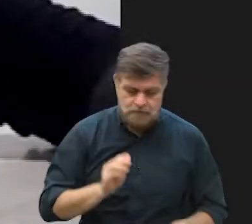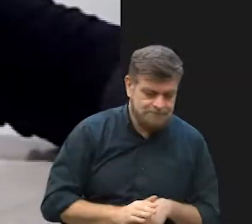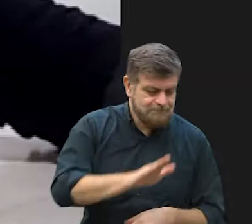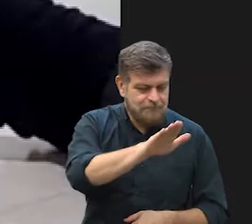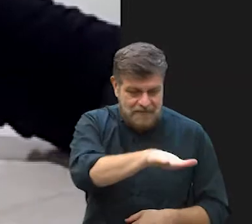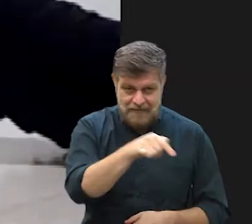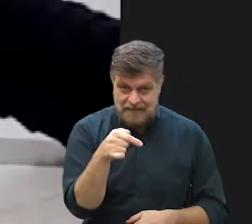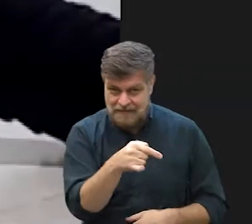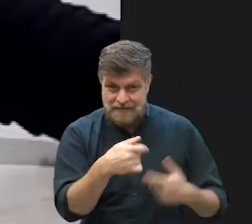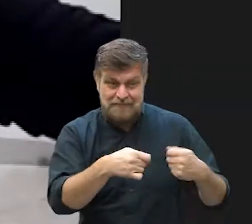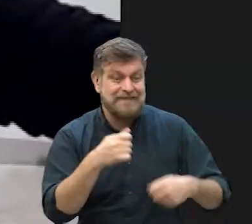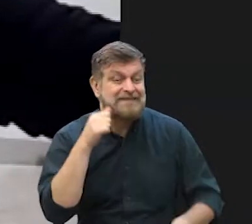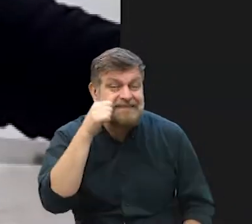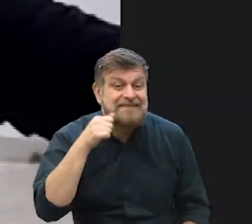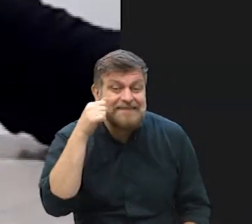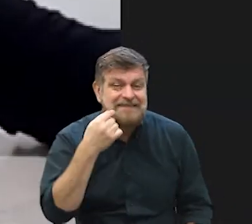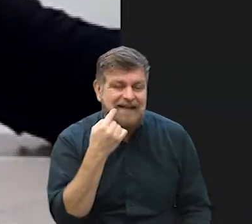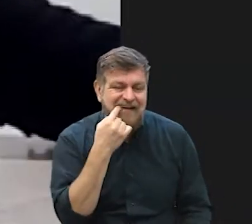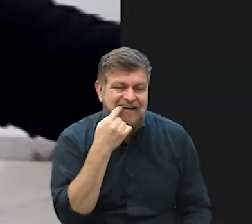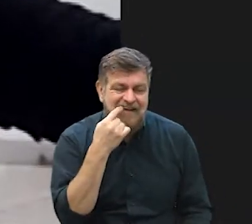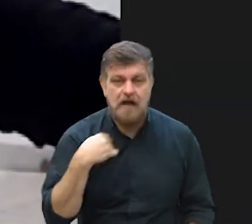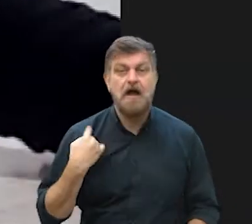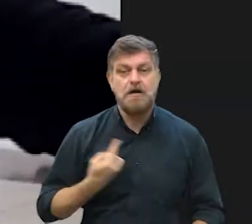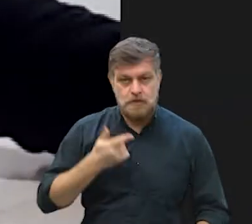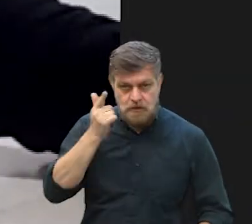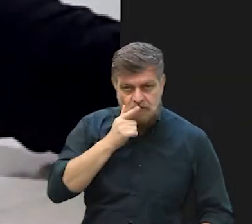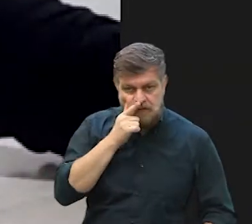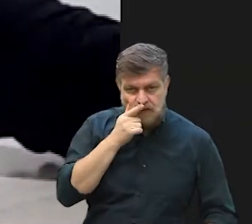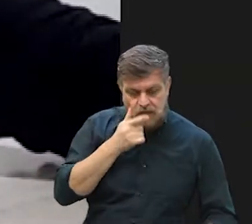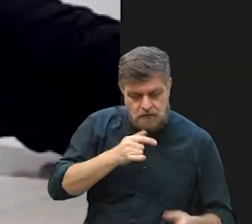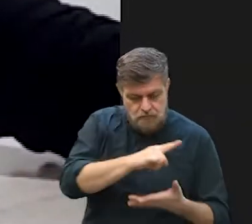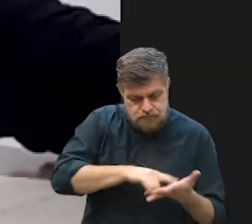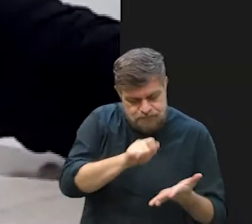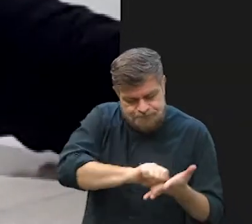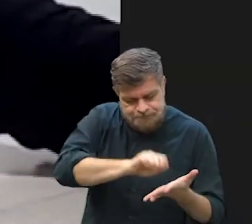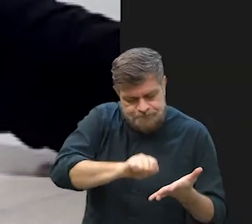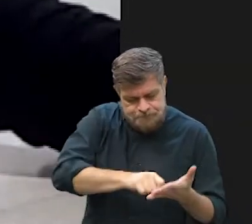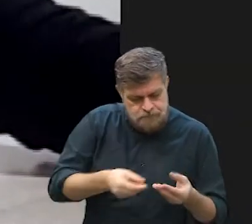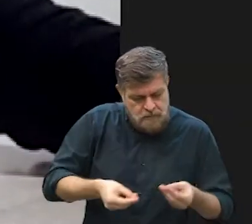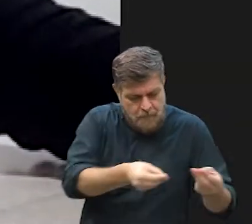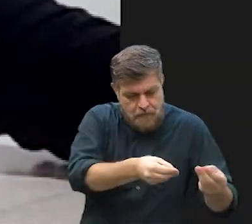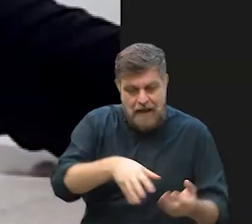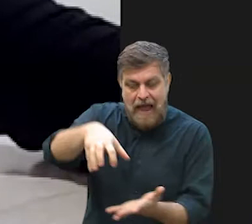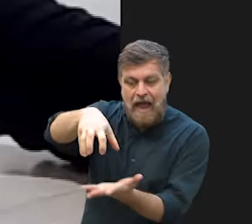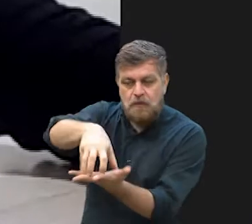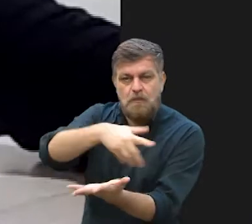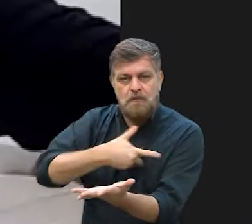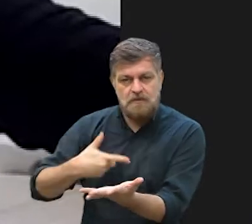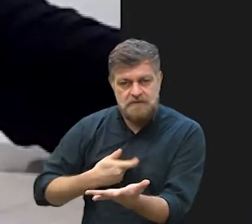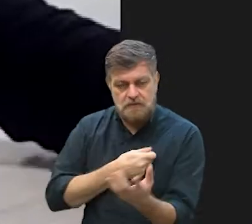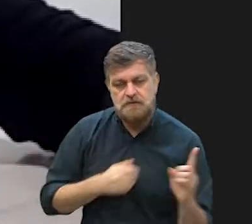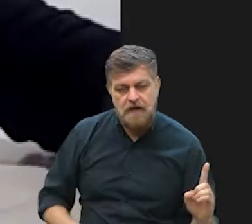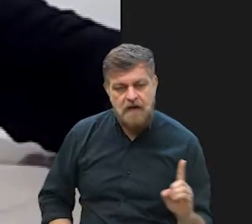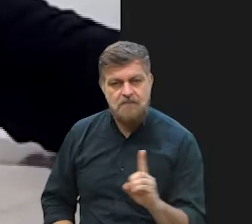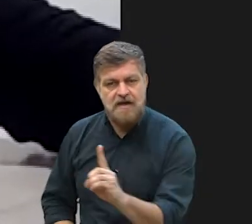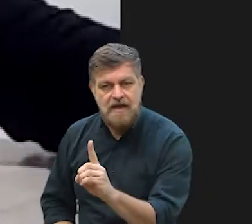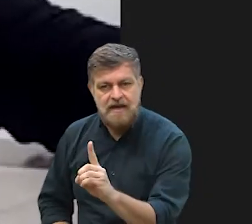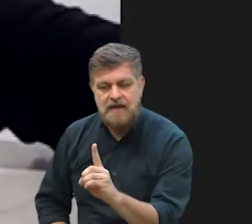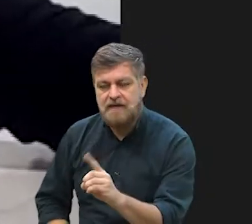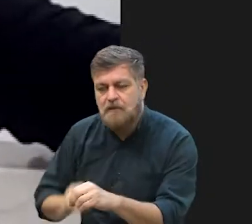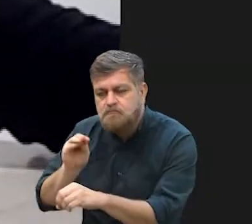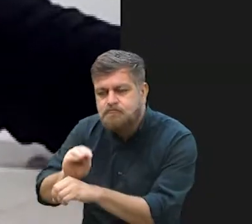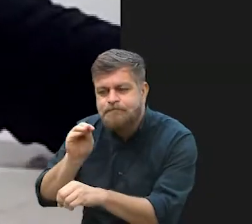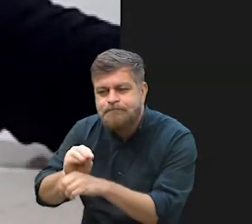precisando de atendimento odontológico. A gente já consegue fazer esse encaminhamento para o posto de saúde, lá mesmo eles já fazem o atendimento. Então,